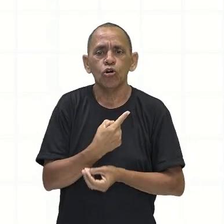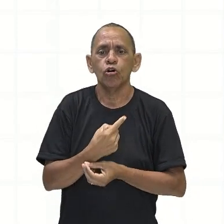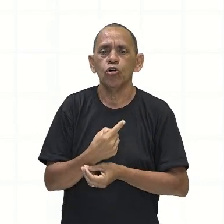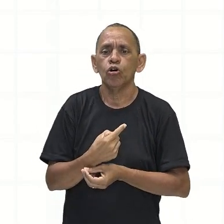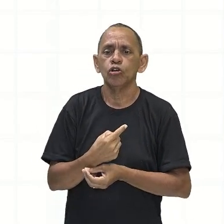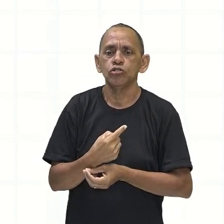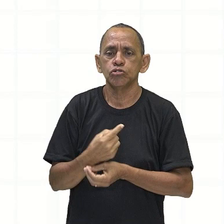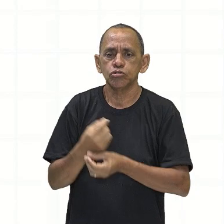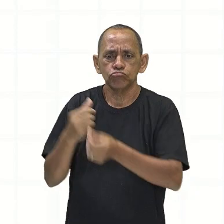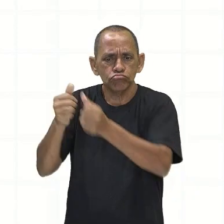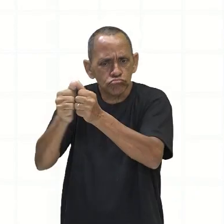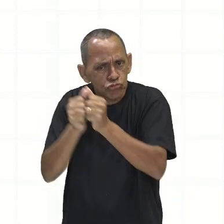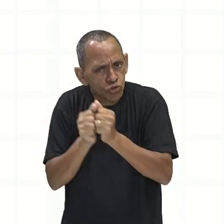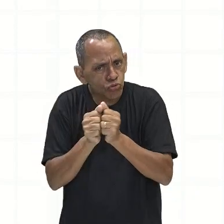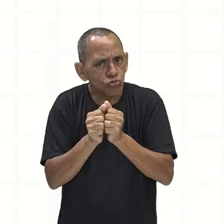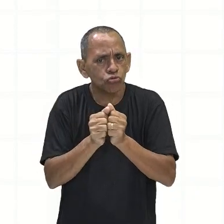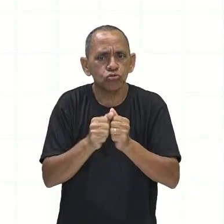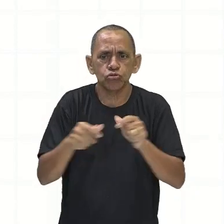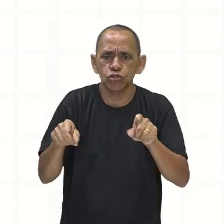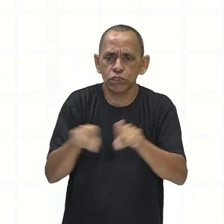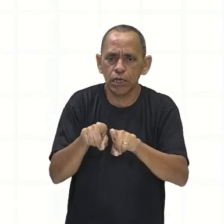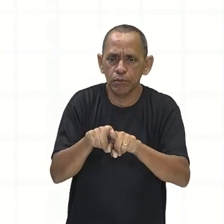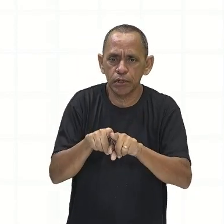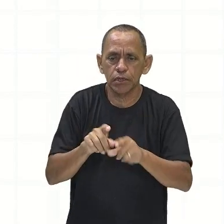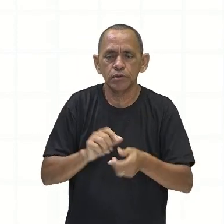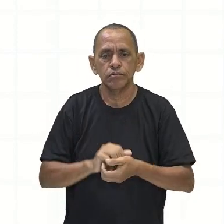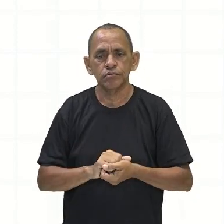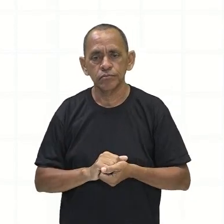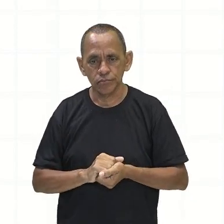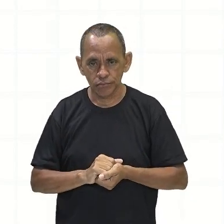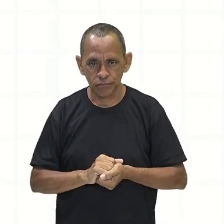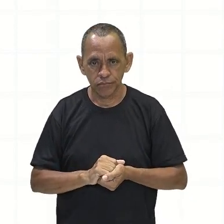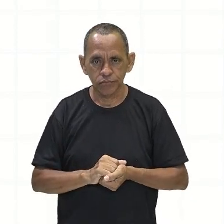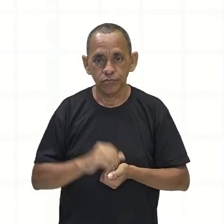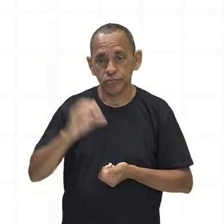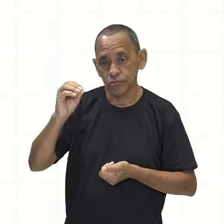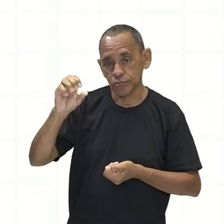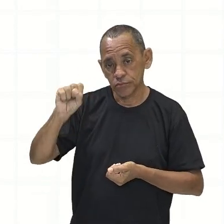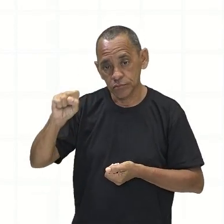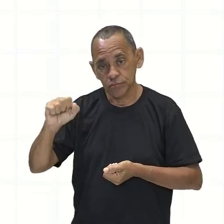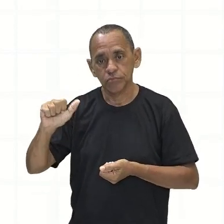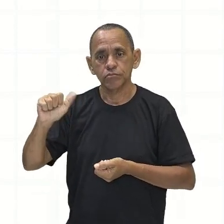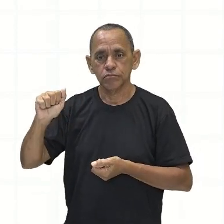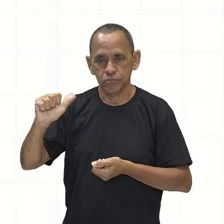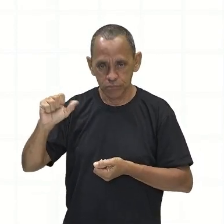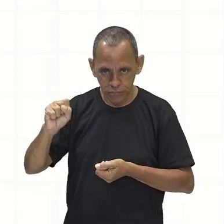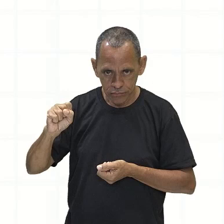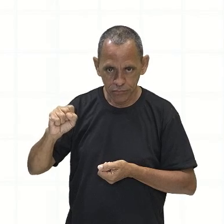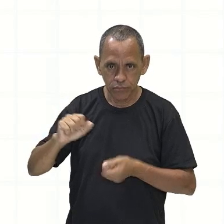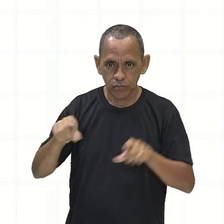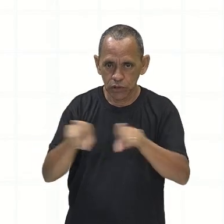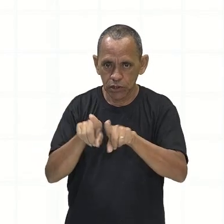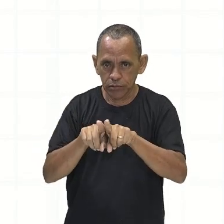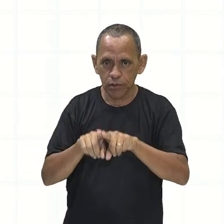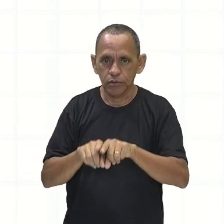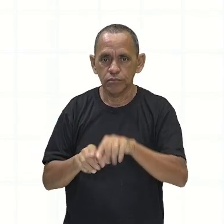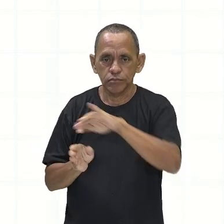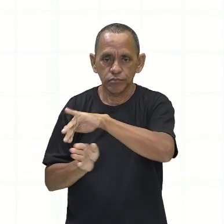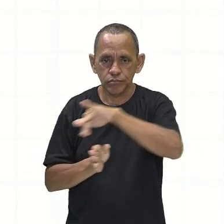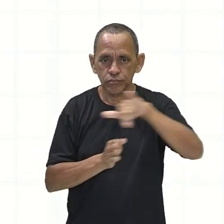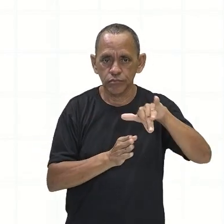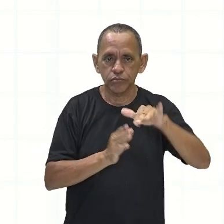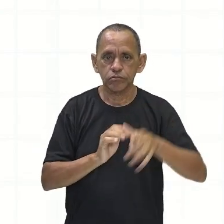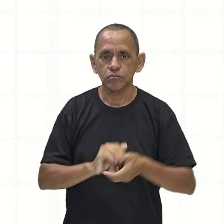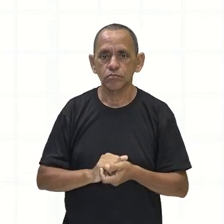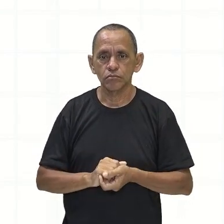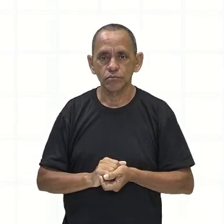convosco, e terceira, si, consigo, lhes, os, as. Muito bem. Vamos falar aqui sobre pronomes do